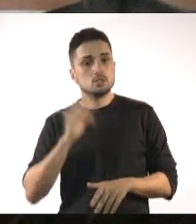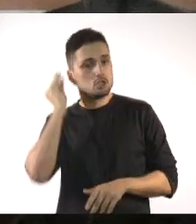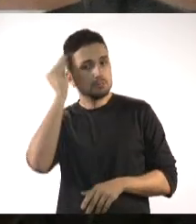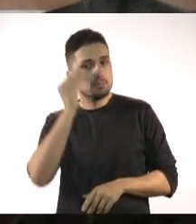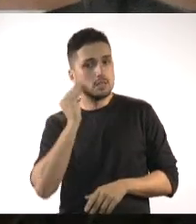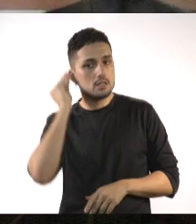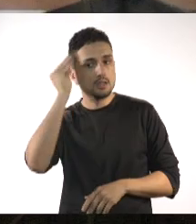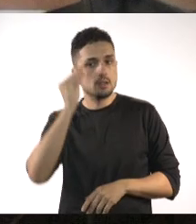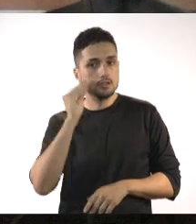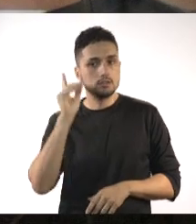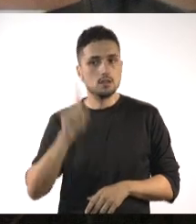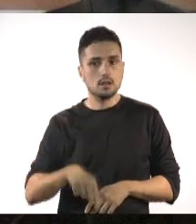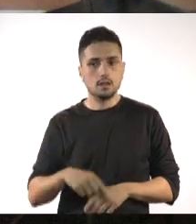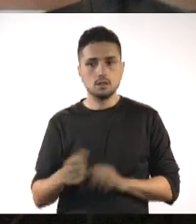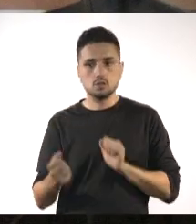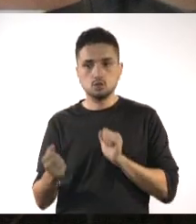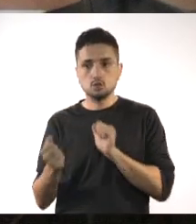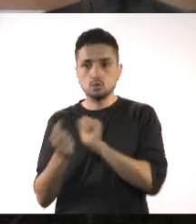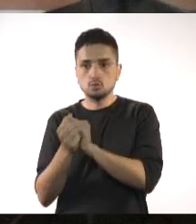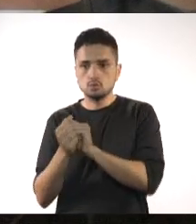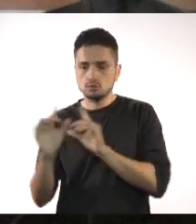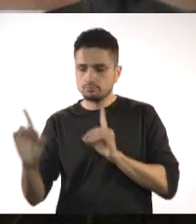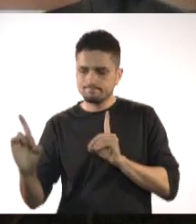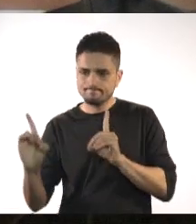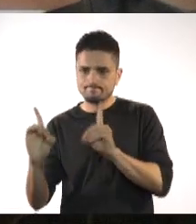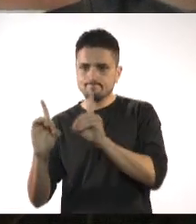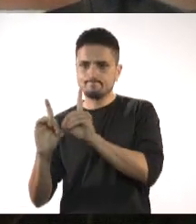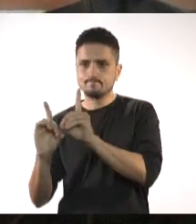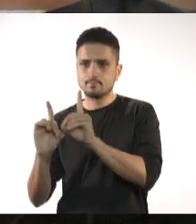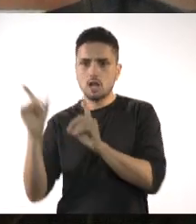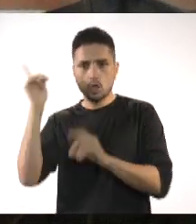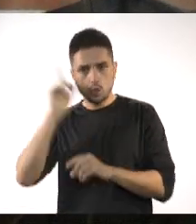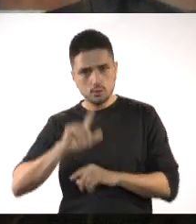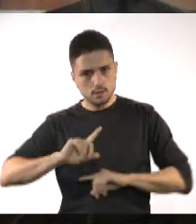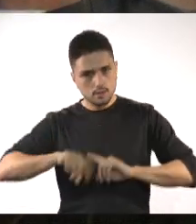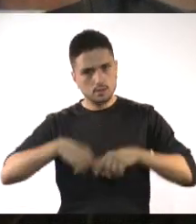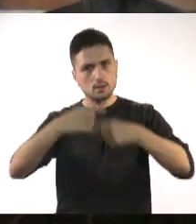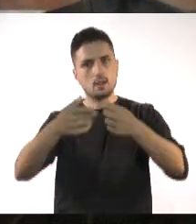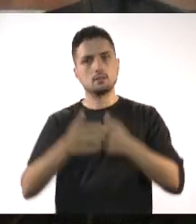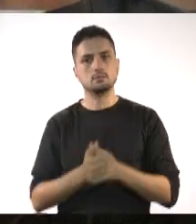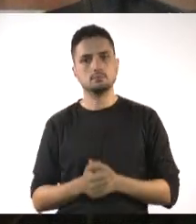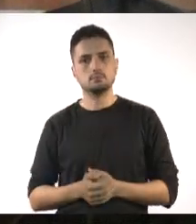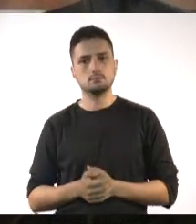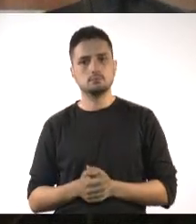experiência é estar próximo, e aí a gente cresce.